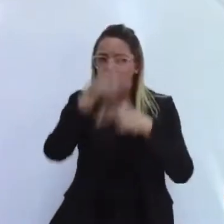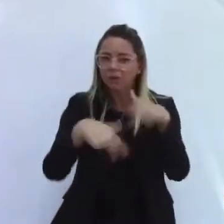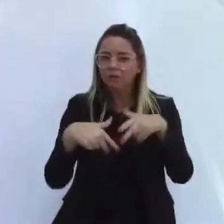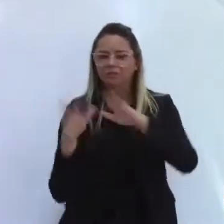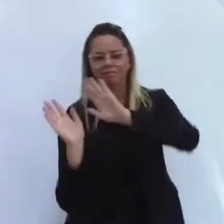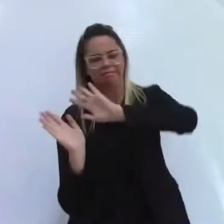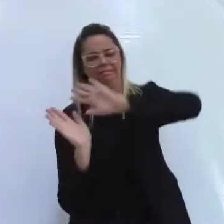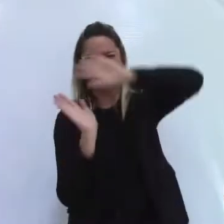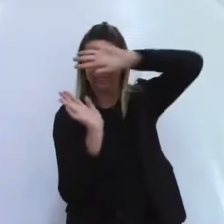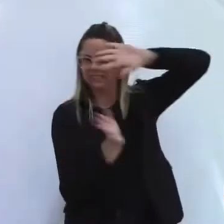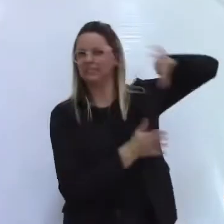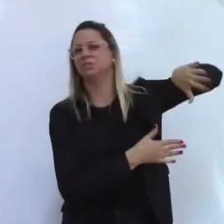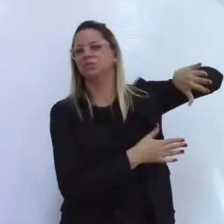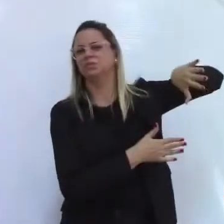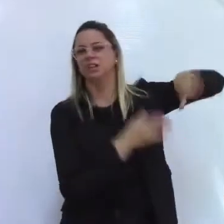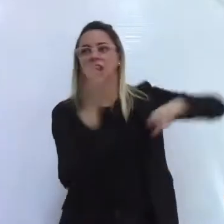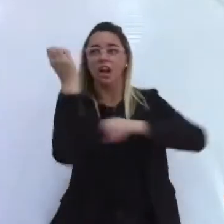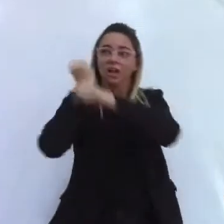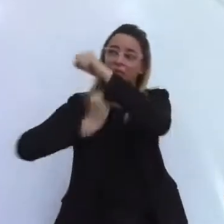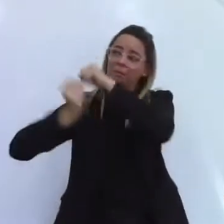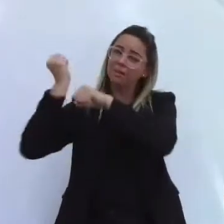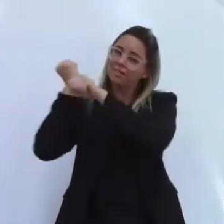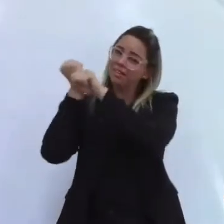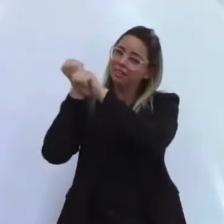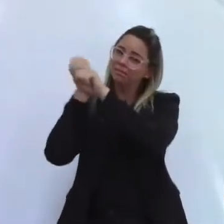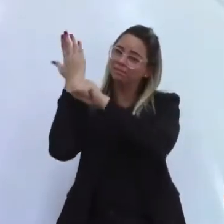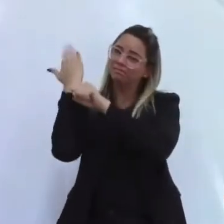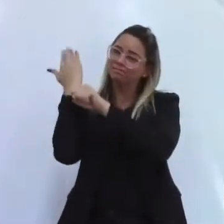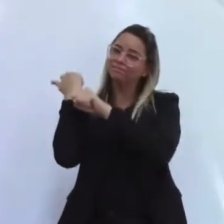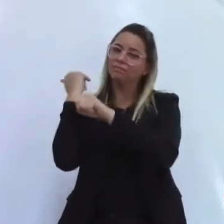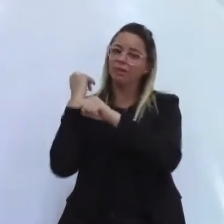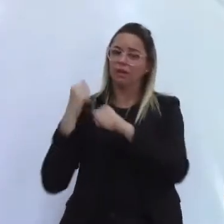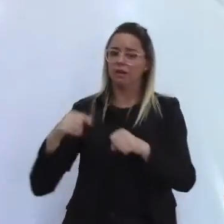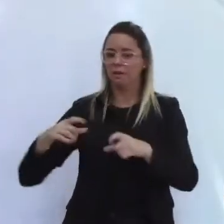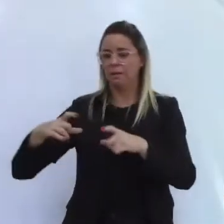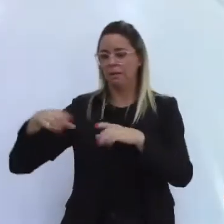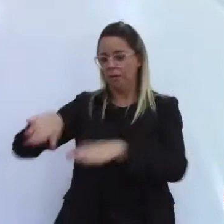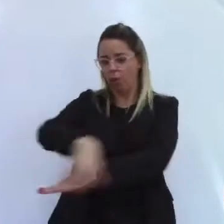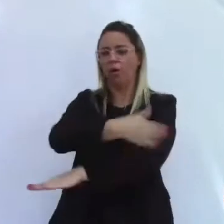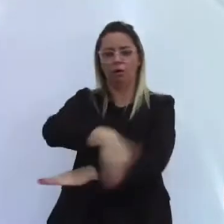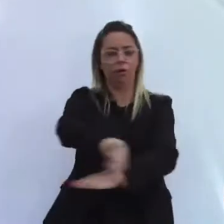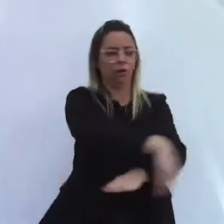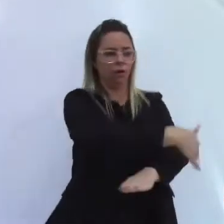Ano passado, todos os buracos da rua de São Bento tinham um vídeo.